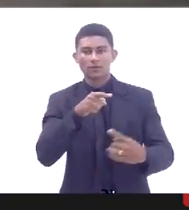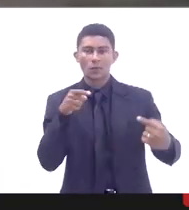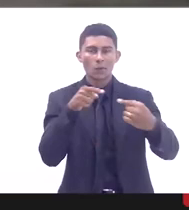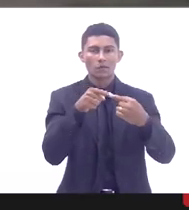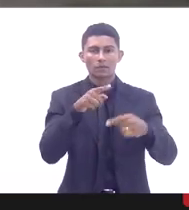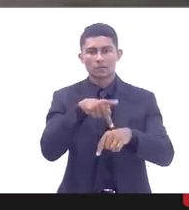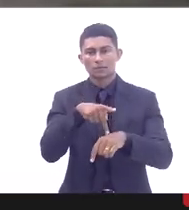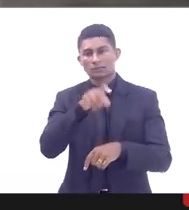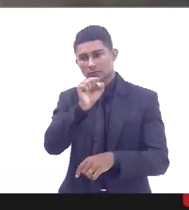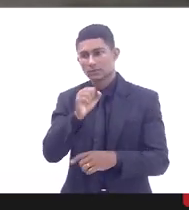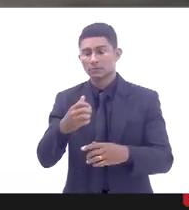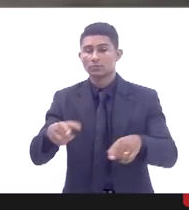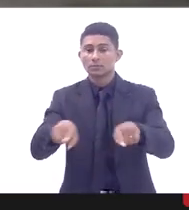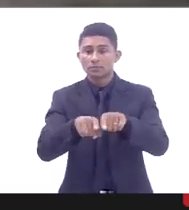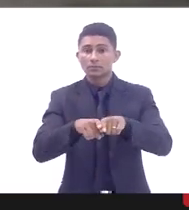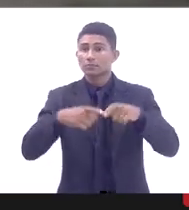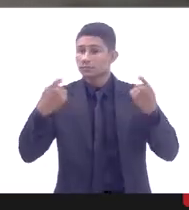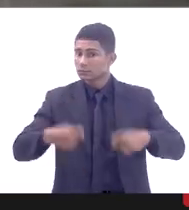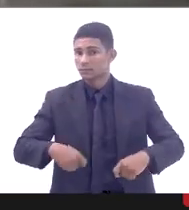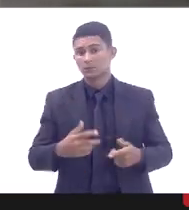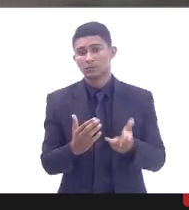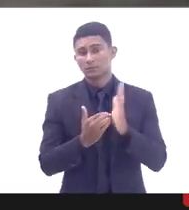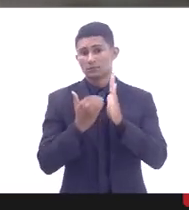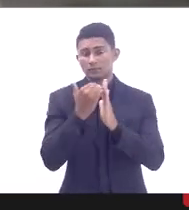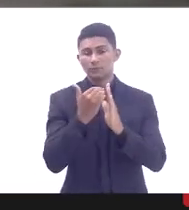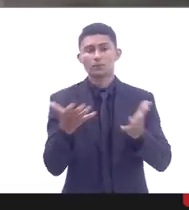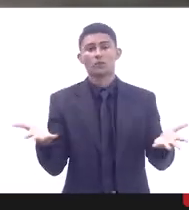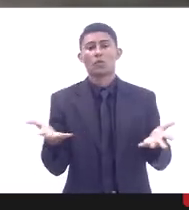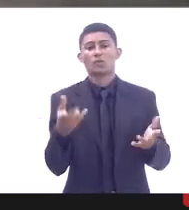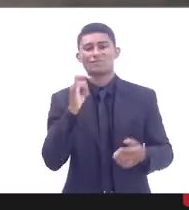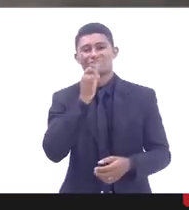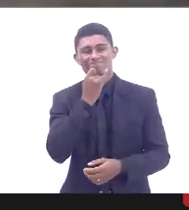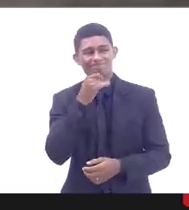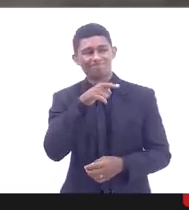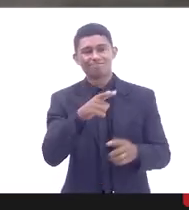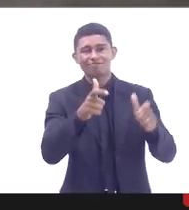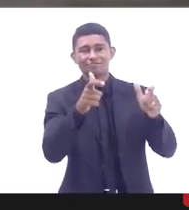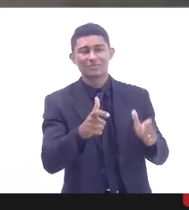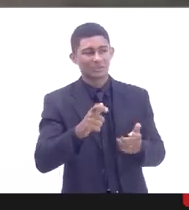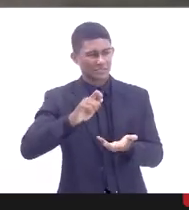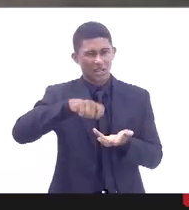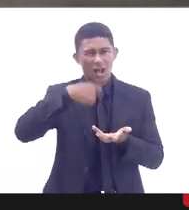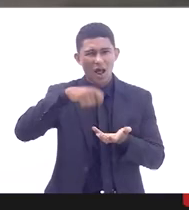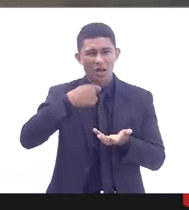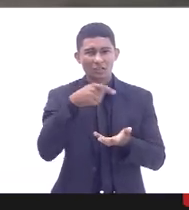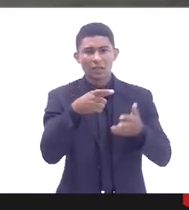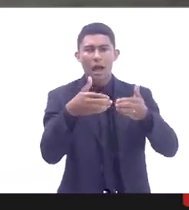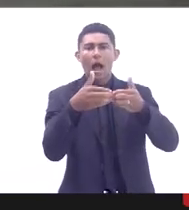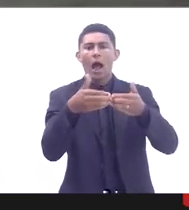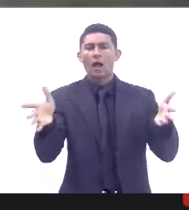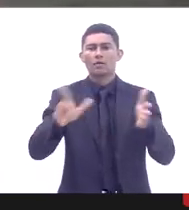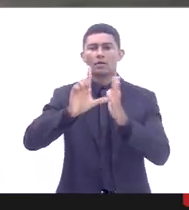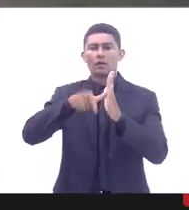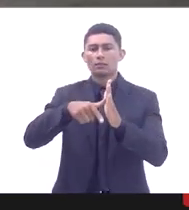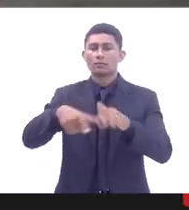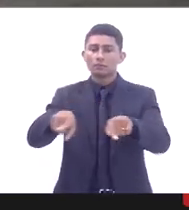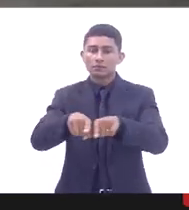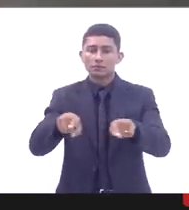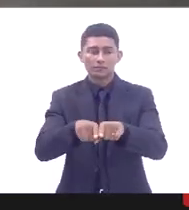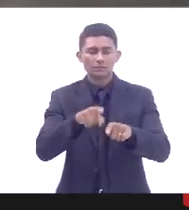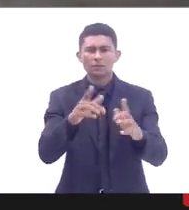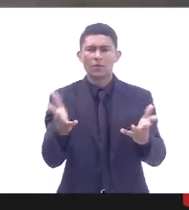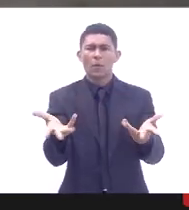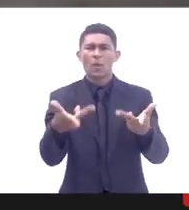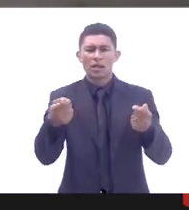é é que a gente possa ter mais espaço hoje infelizmente o Bandejão além do atraso para abertura É ele teve uma diminuição